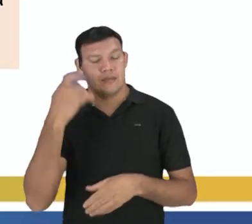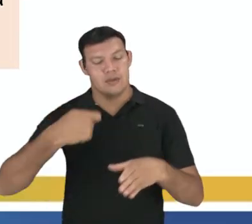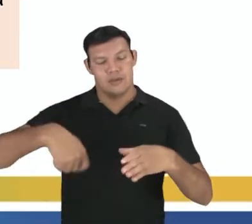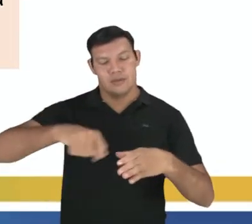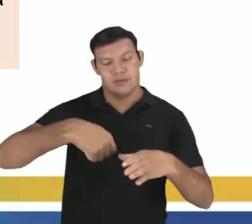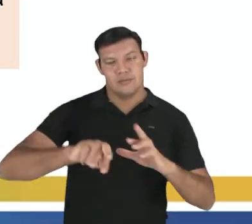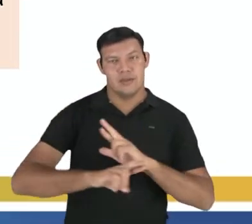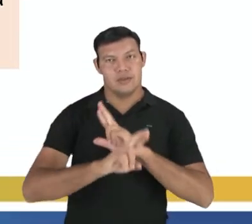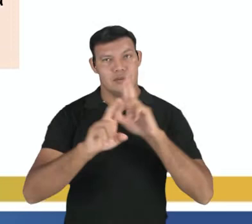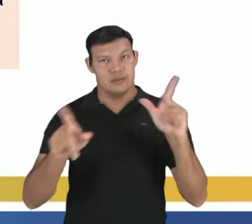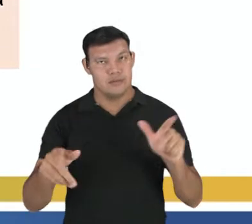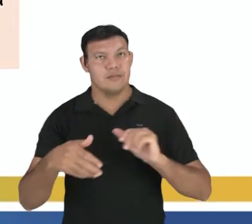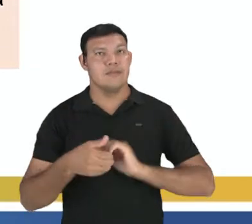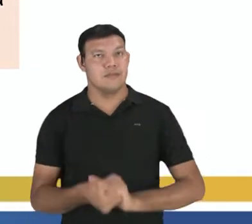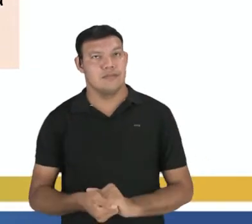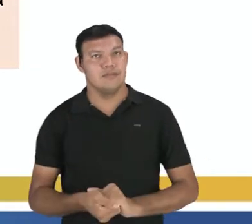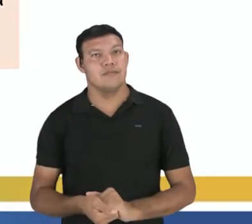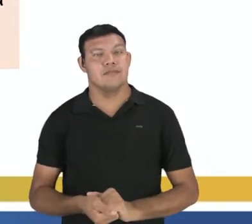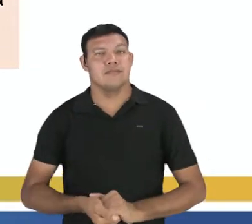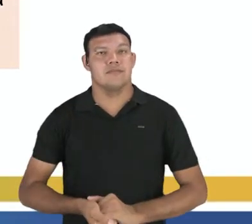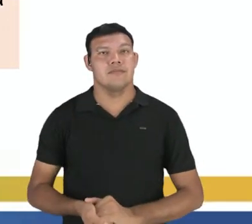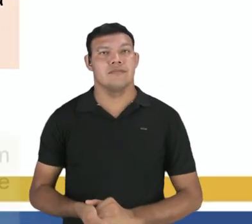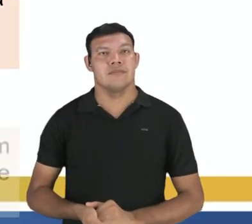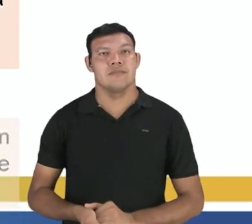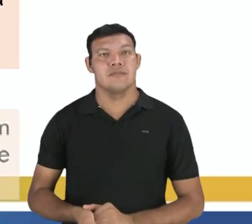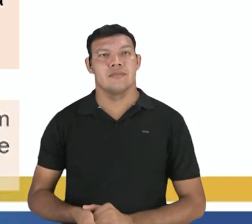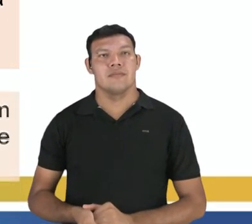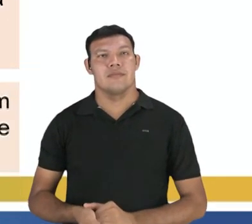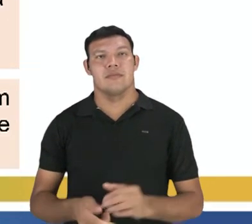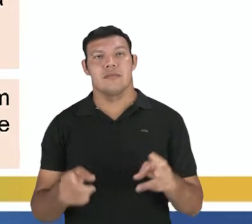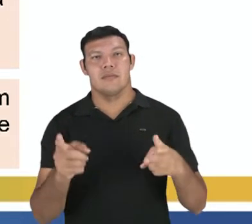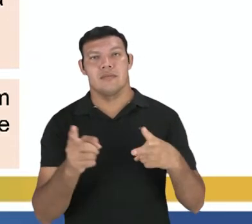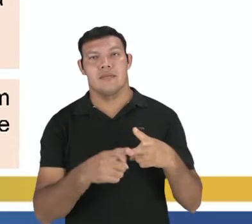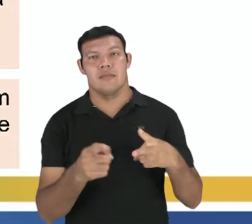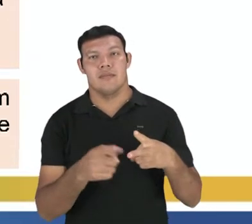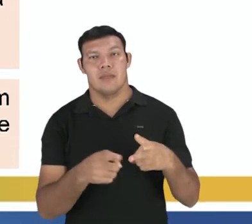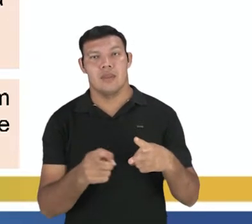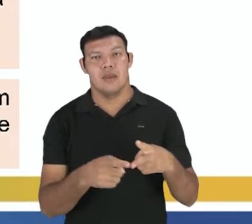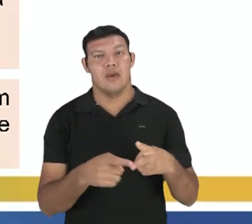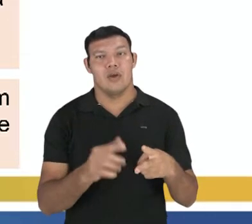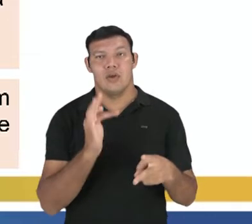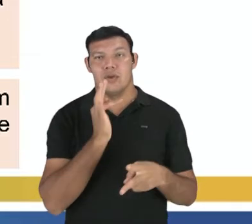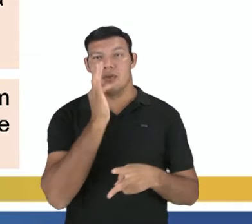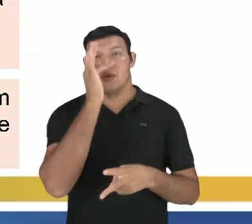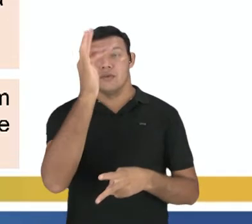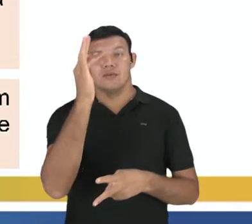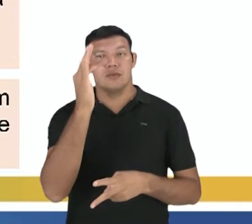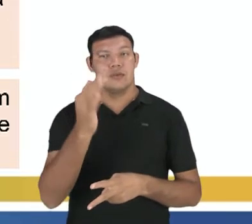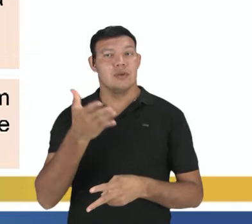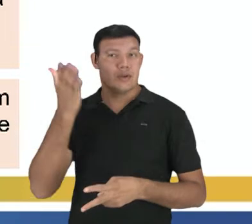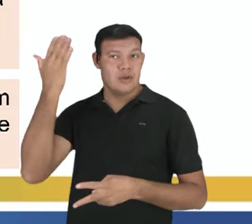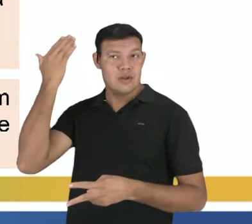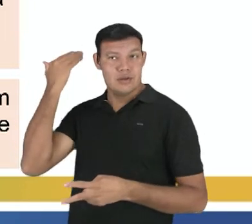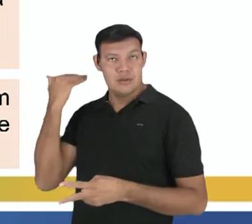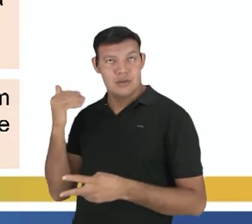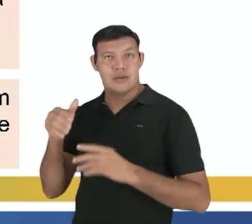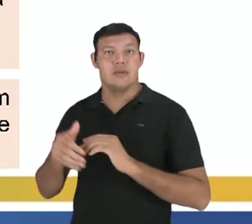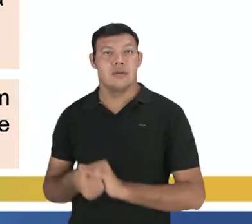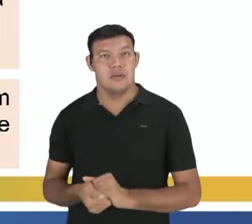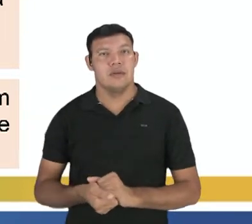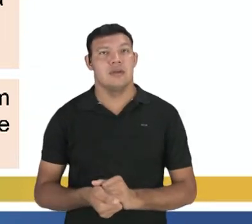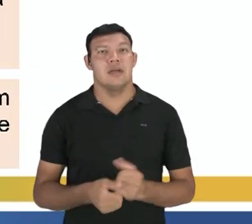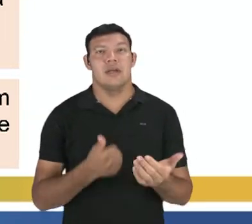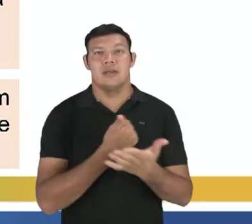diferente. É algo que vai se realizar depois do momento da fala. E o futuro do pretérito exprime uma ação